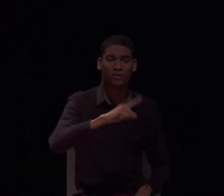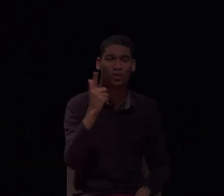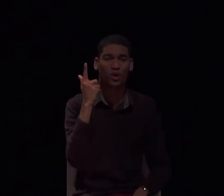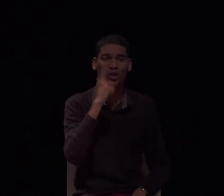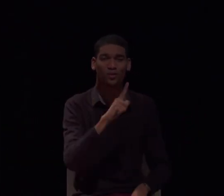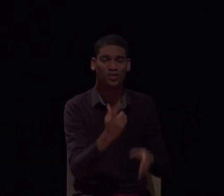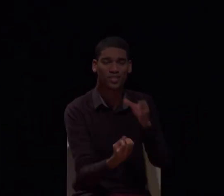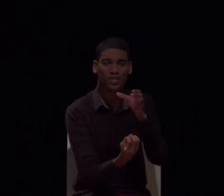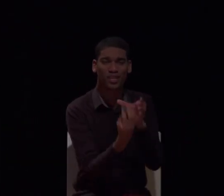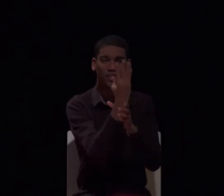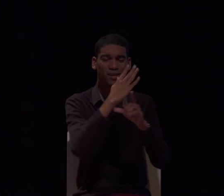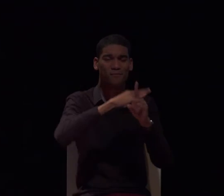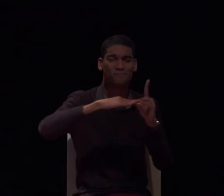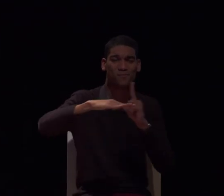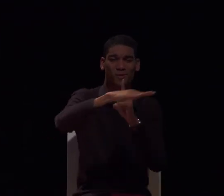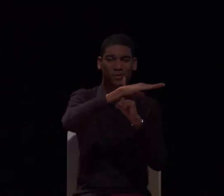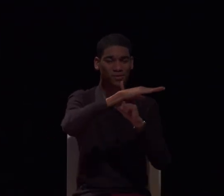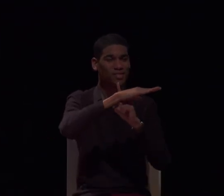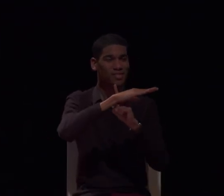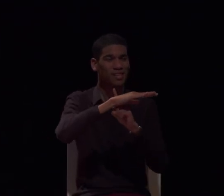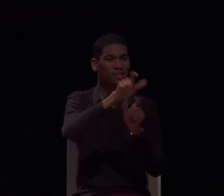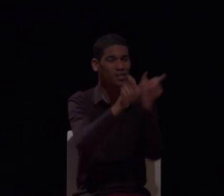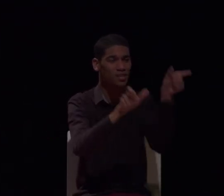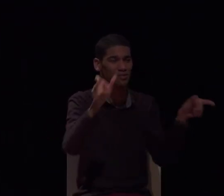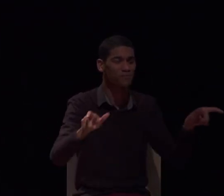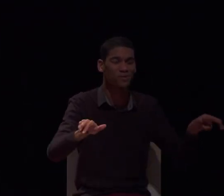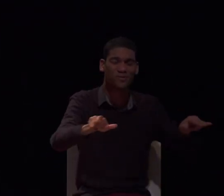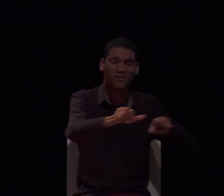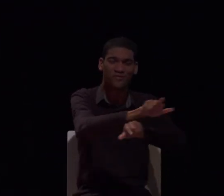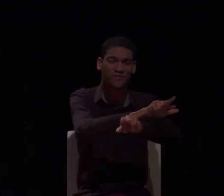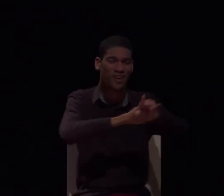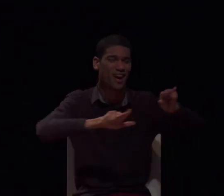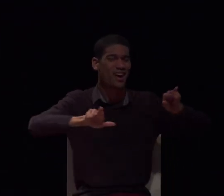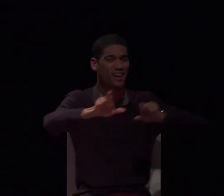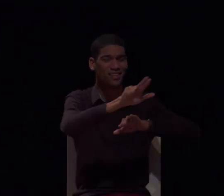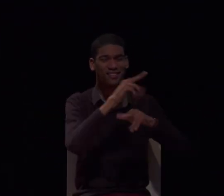sociedade brasileira que seja mais diversa ligada